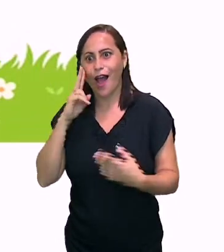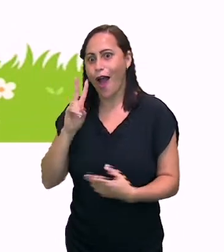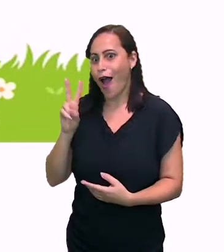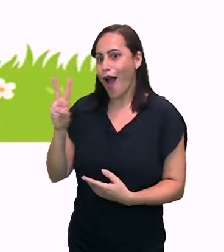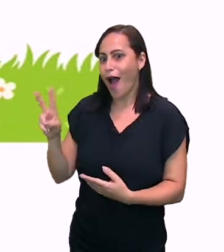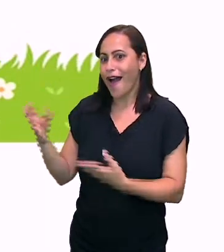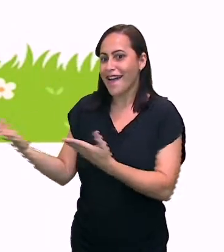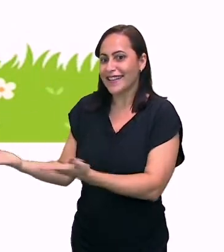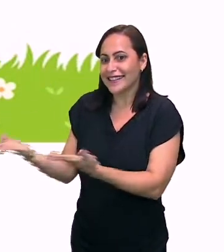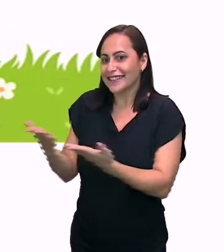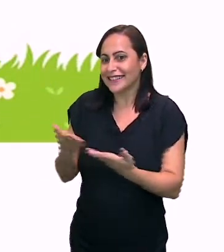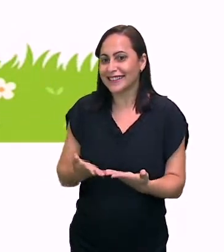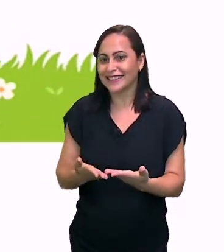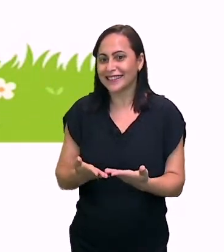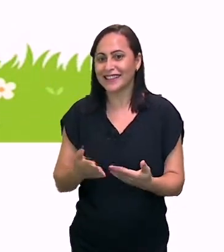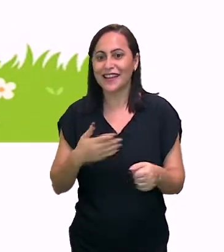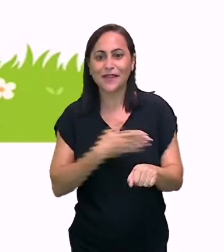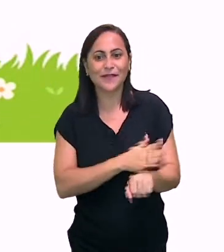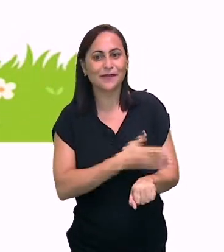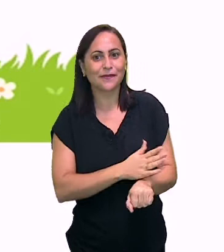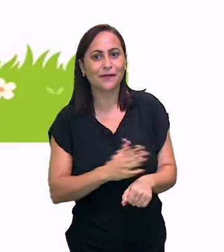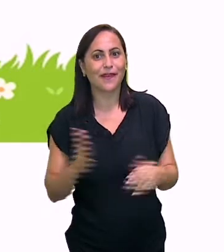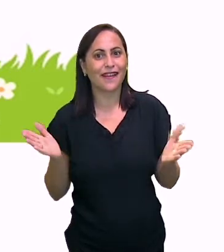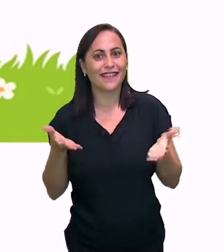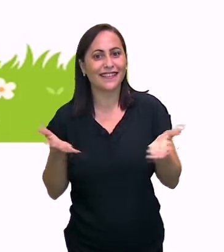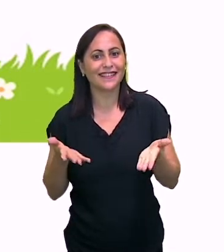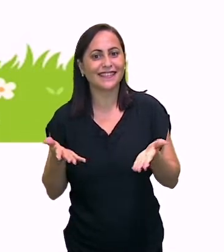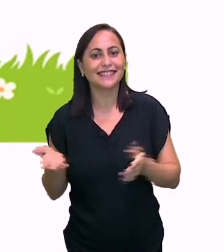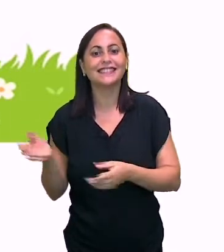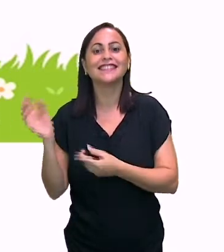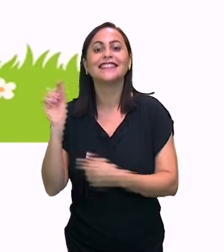veio participar aqui com a gente hoje.